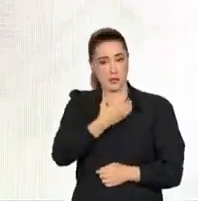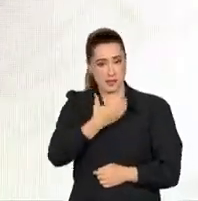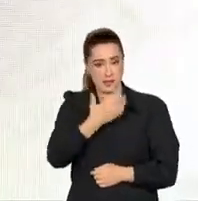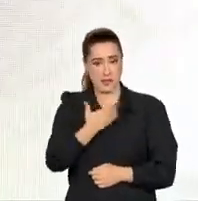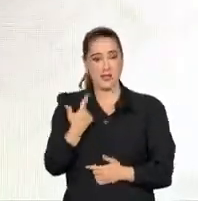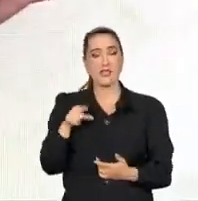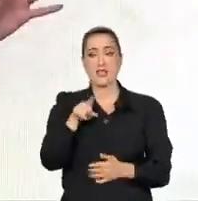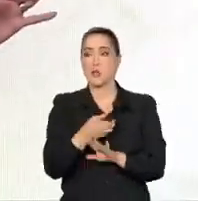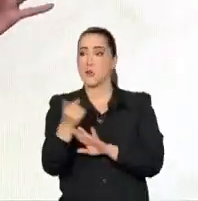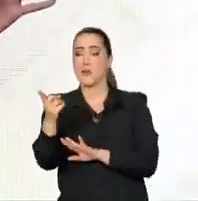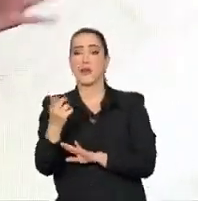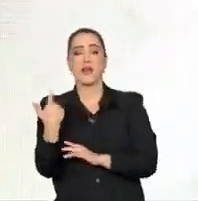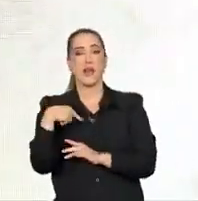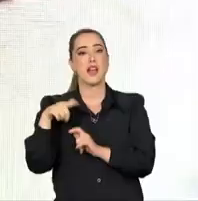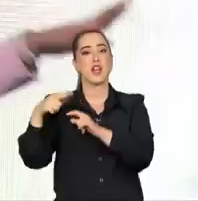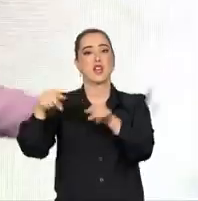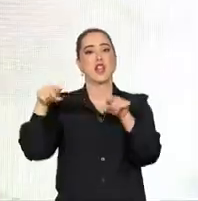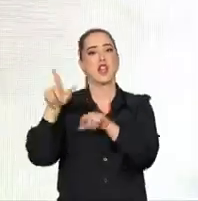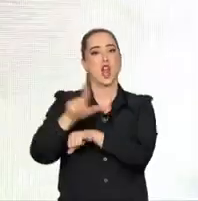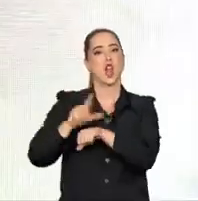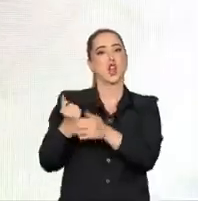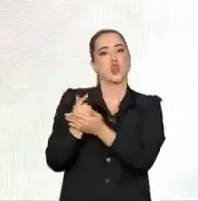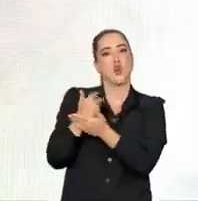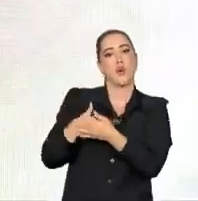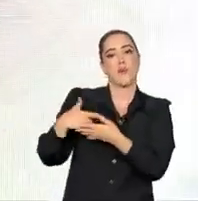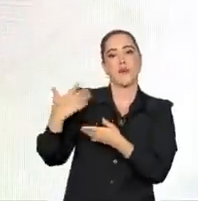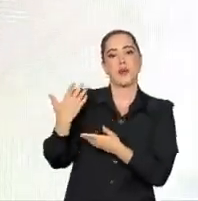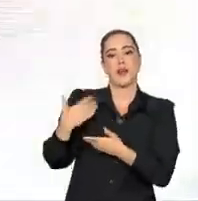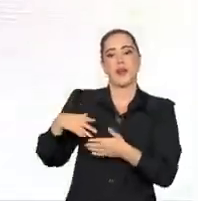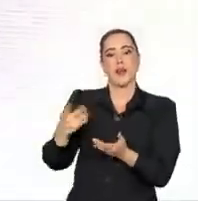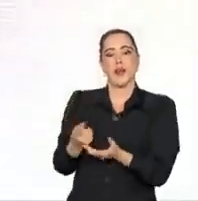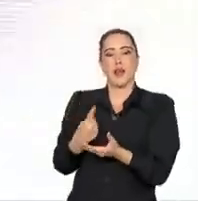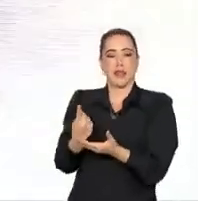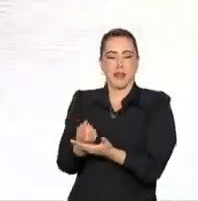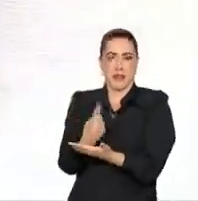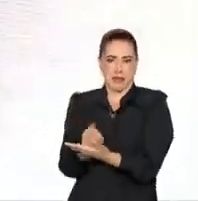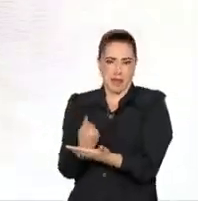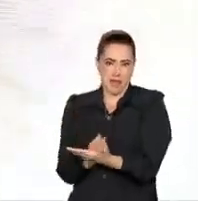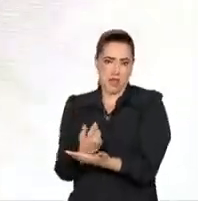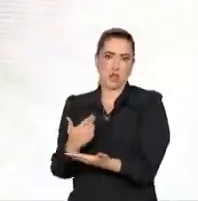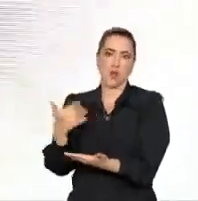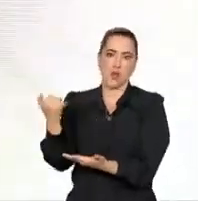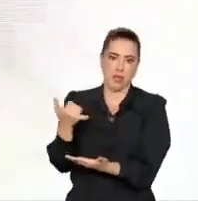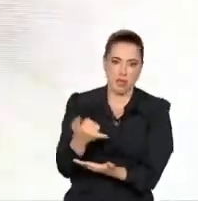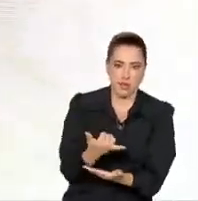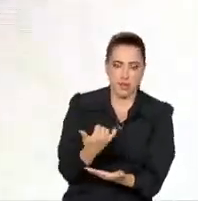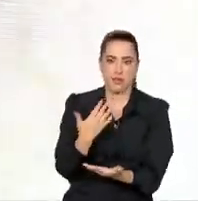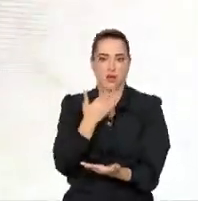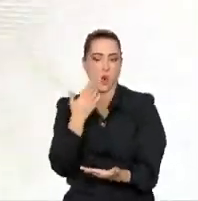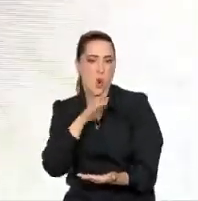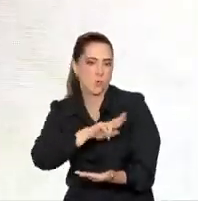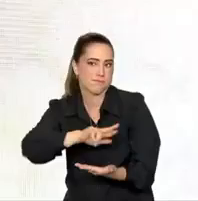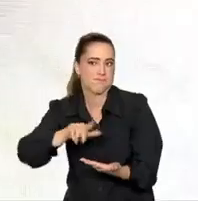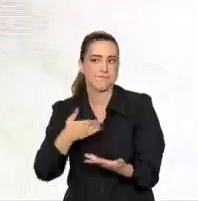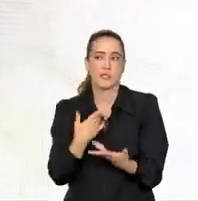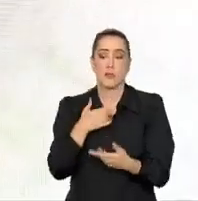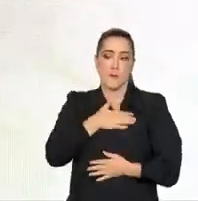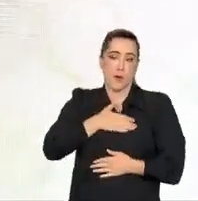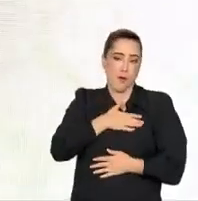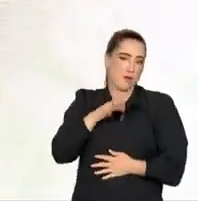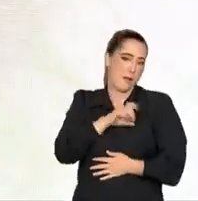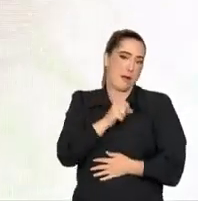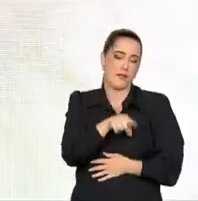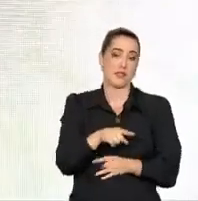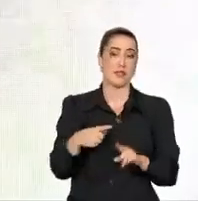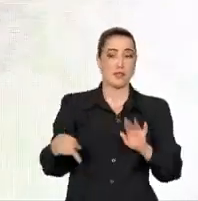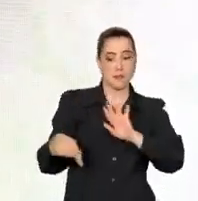canetas coloridas, que eu amava. Ainda hoje vocês me veem andando com caderno, com caneta, porque é isso. Isso faz parte da gente.